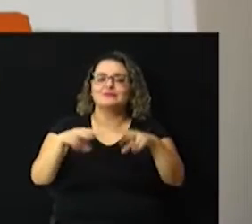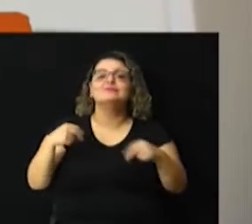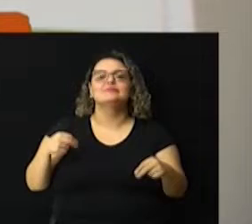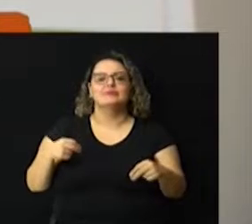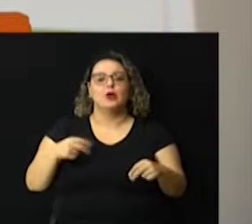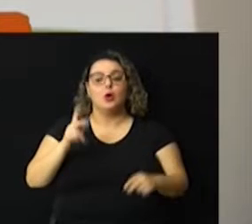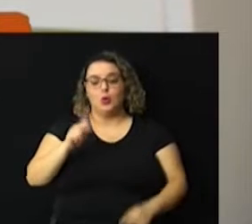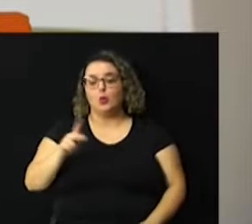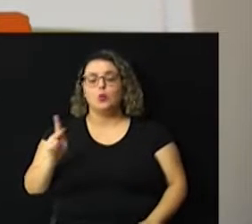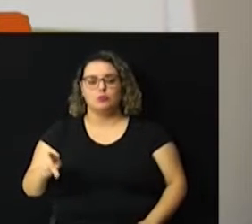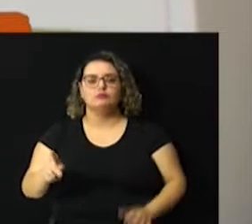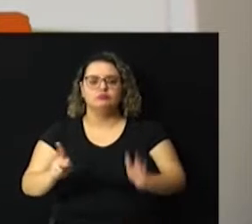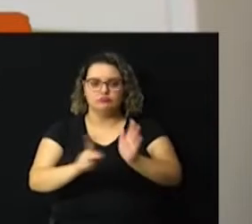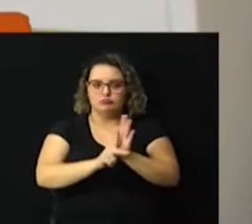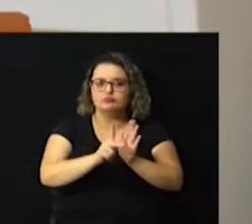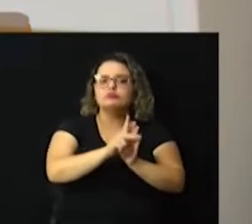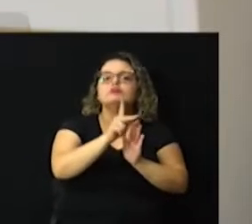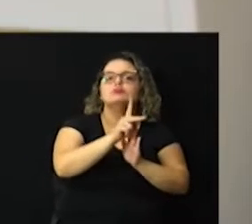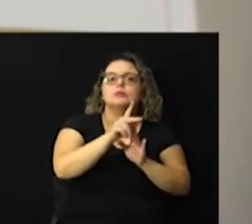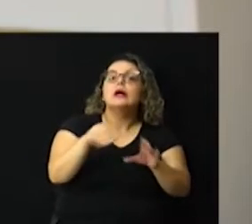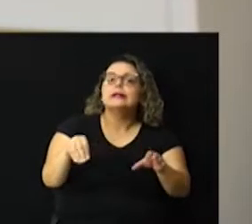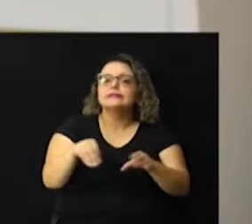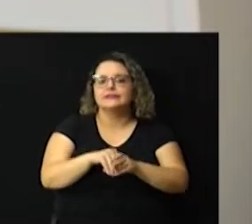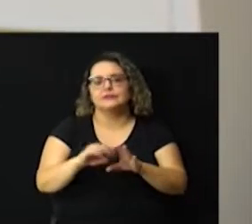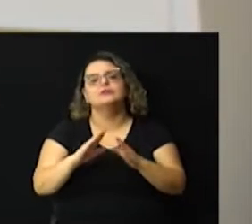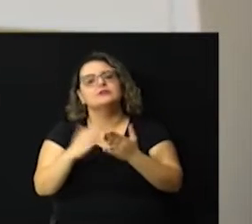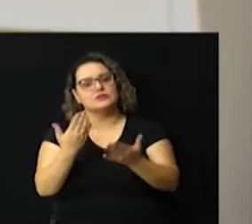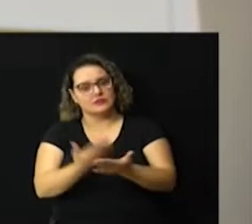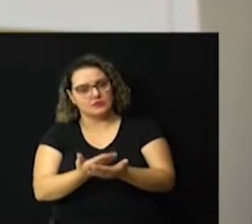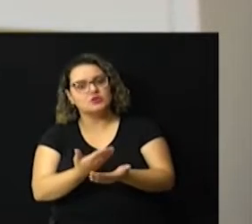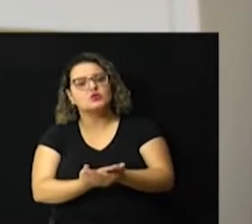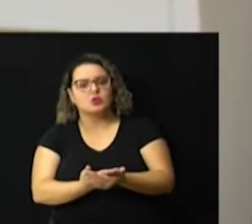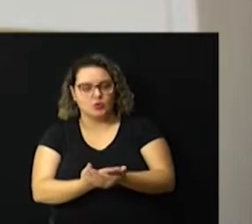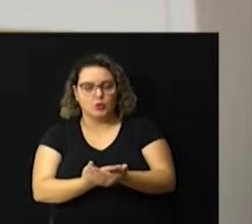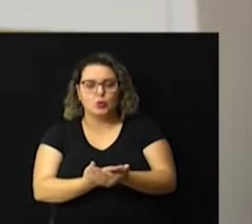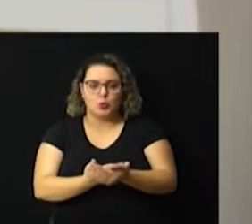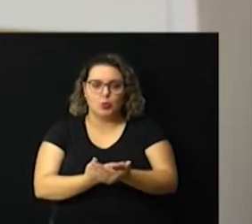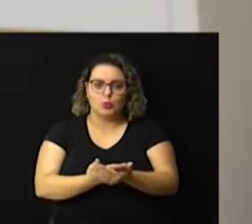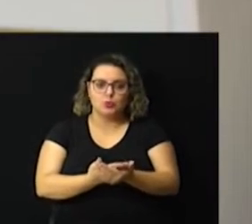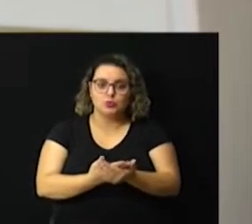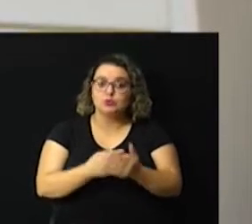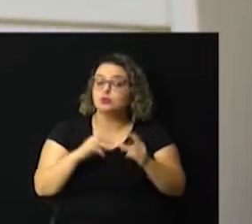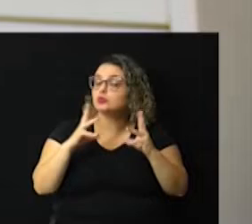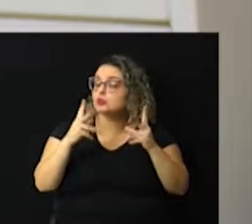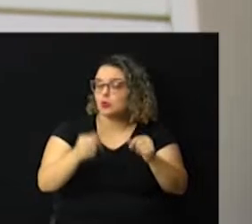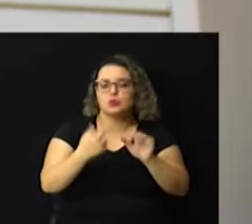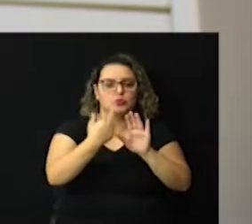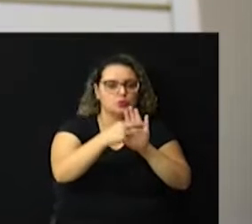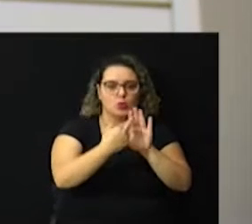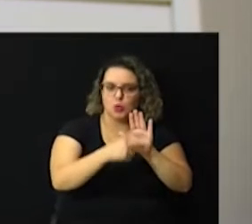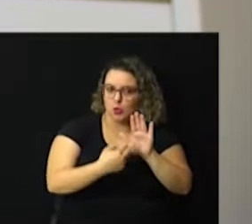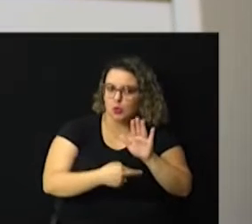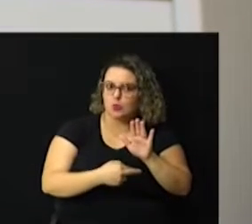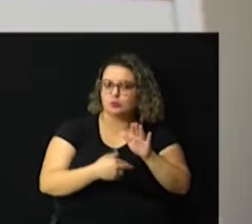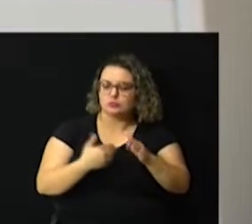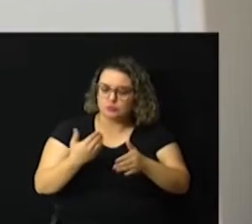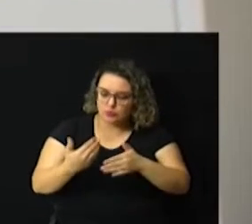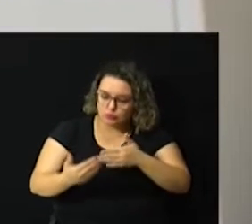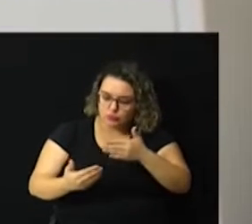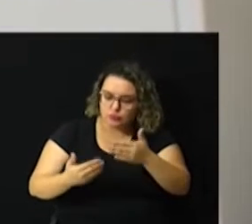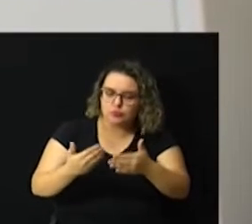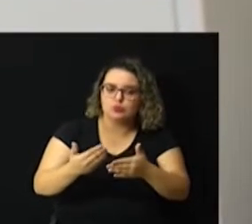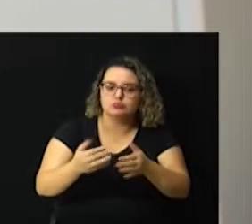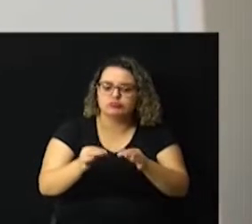enviam relatórios de projetos realizados nas escolas e esses relatórios passam por um